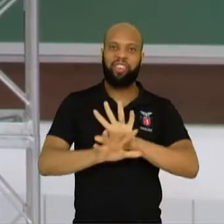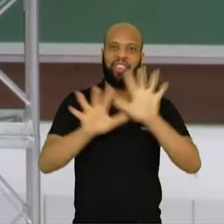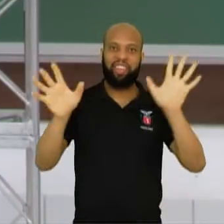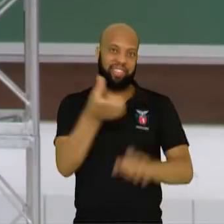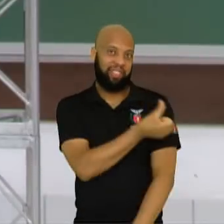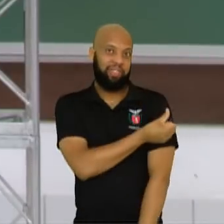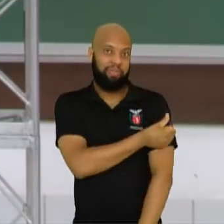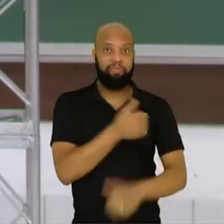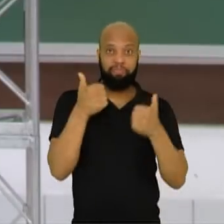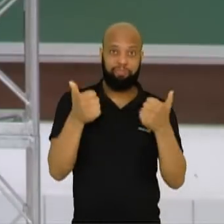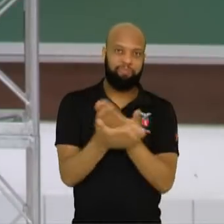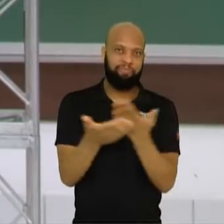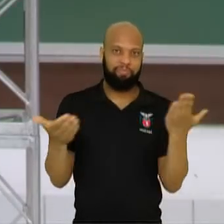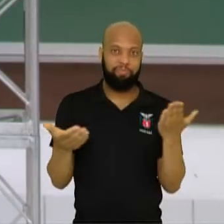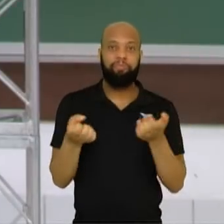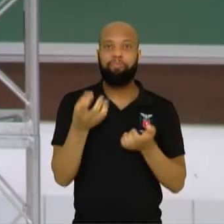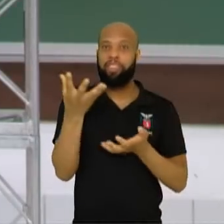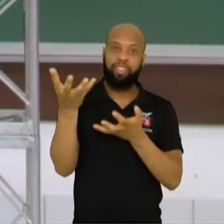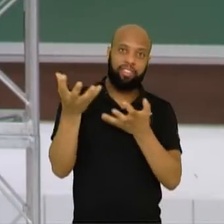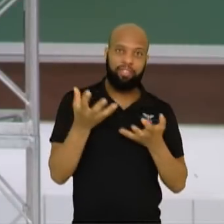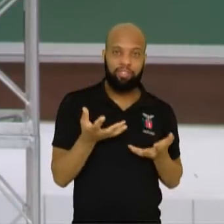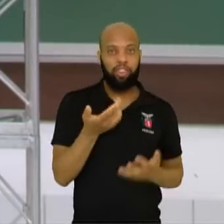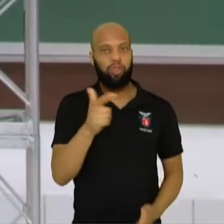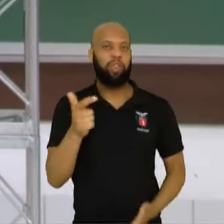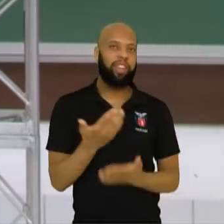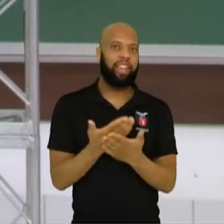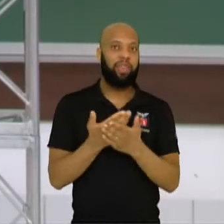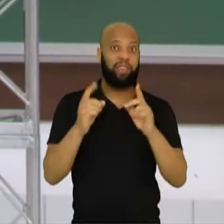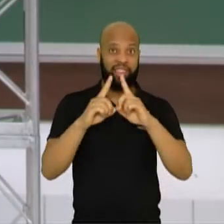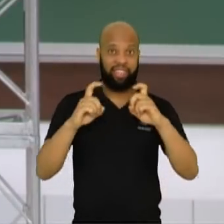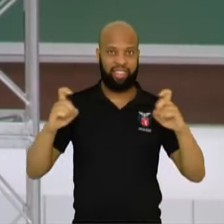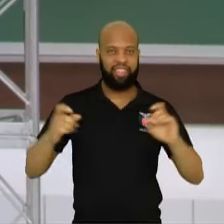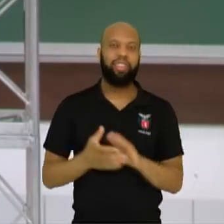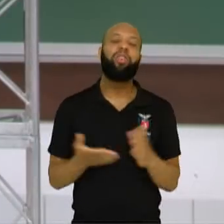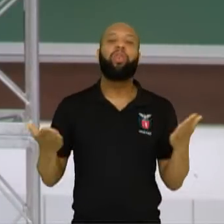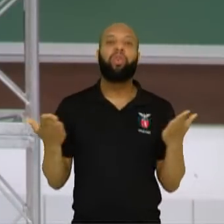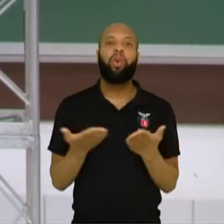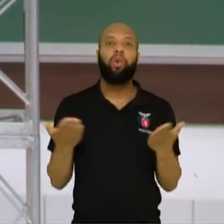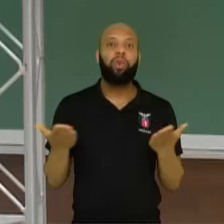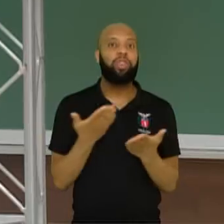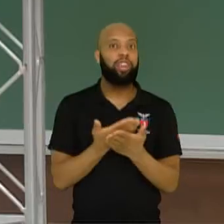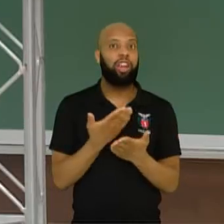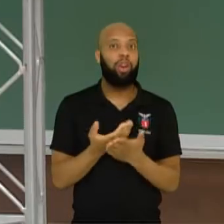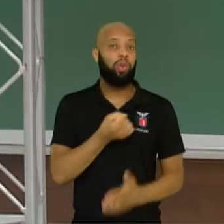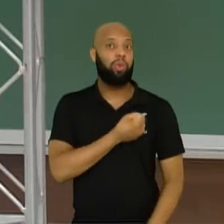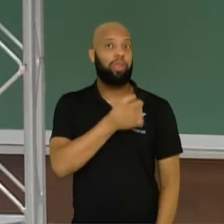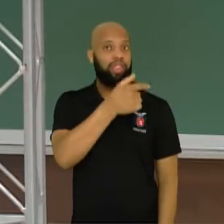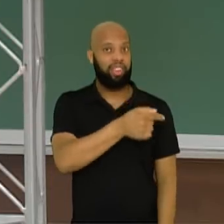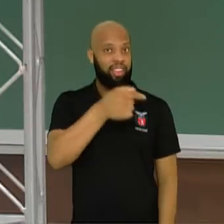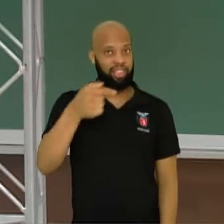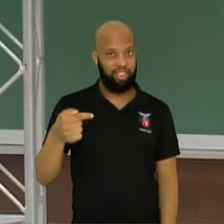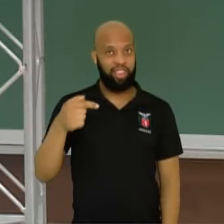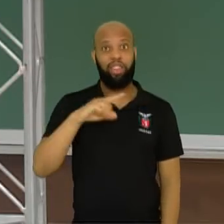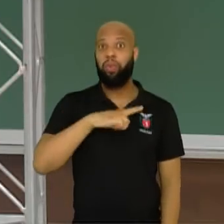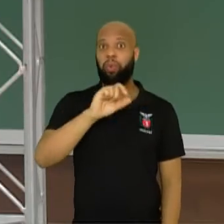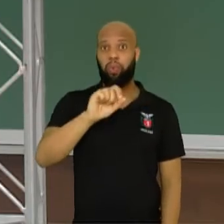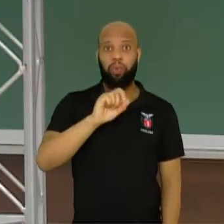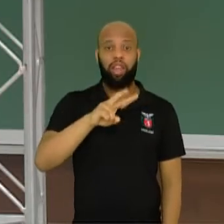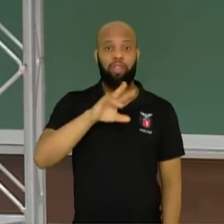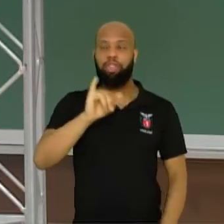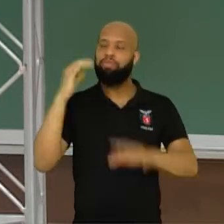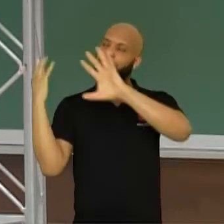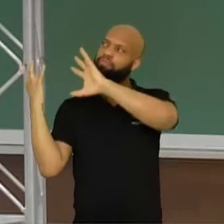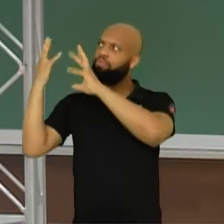Olá, sexto ano, tudo bom com vocês? Sejam bem-vindos a mais uma aula de ciências. E hoje, na nossa aula número 77, nós vamos ter